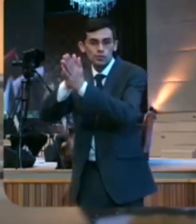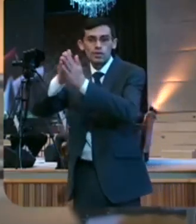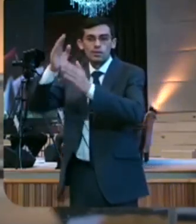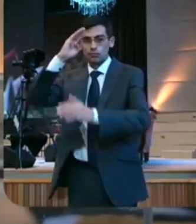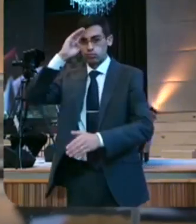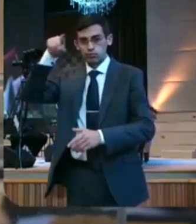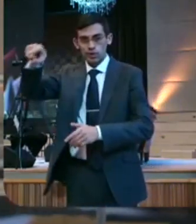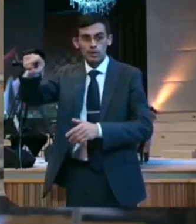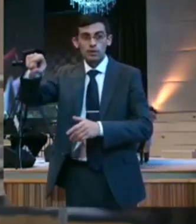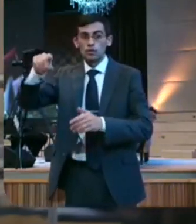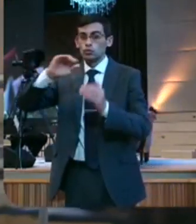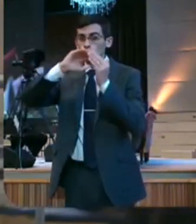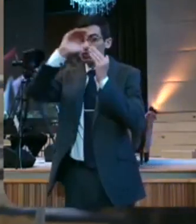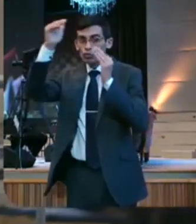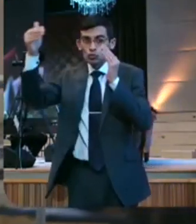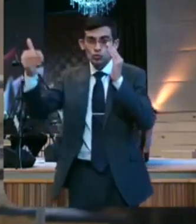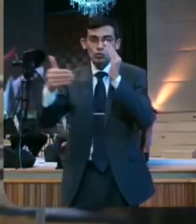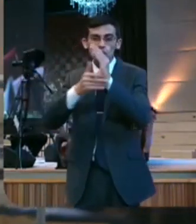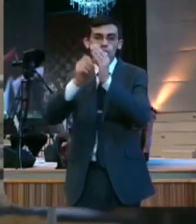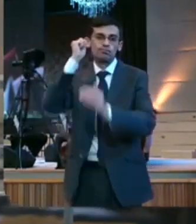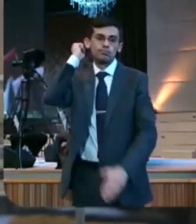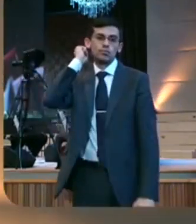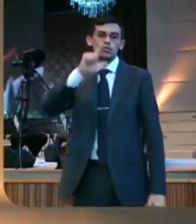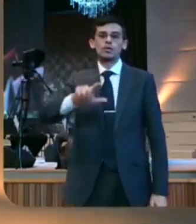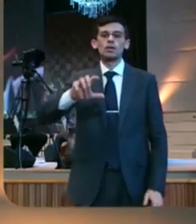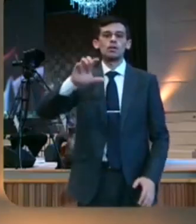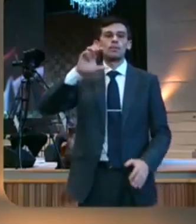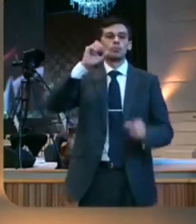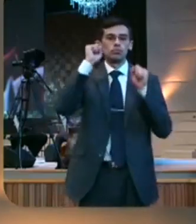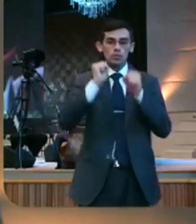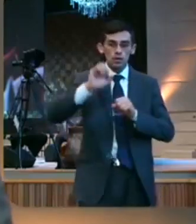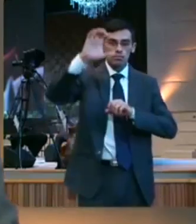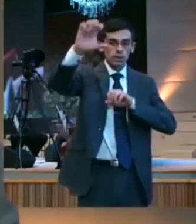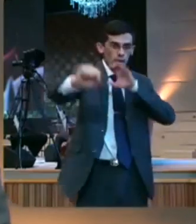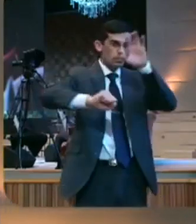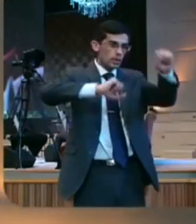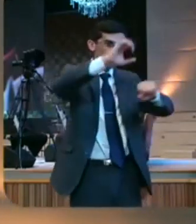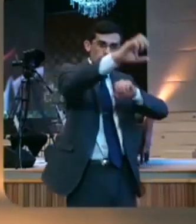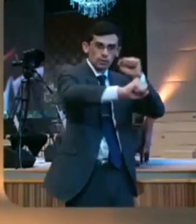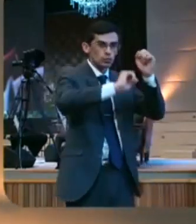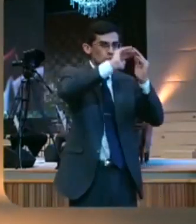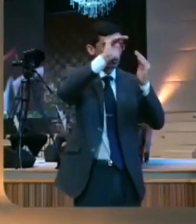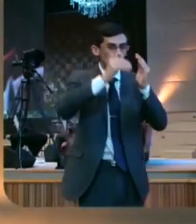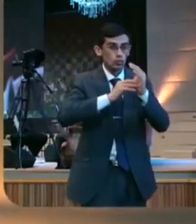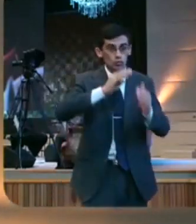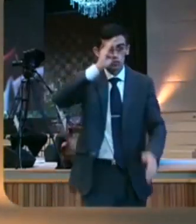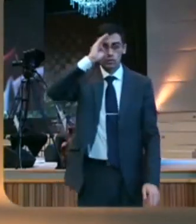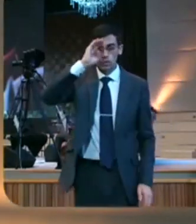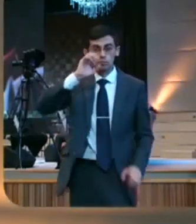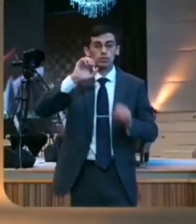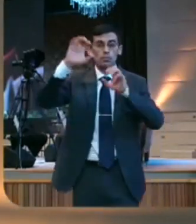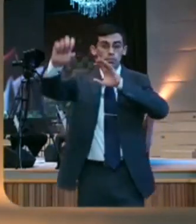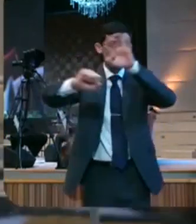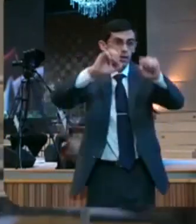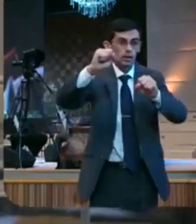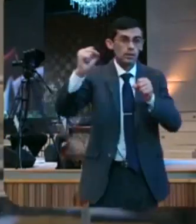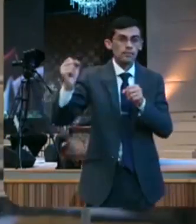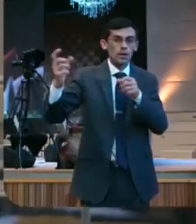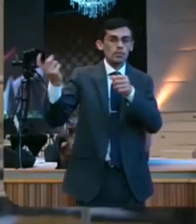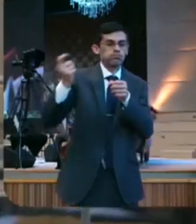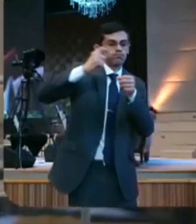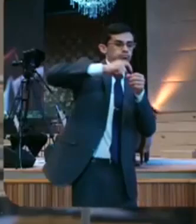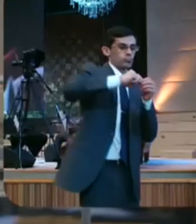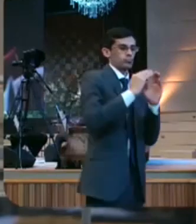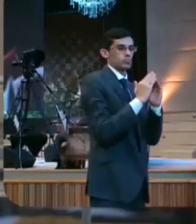fosse conquistado podia ser tomado pelo soldado e levado para